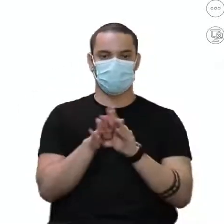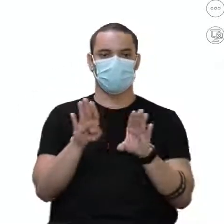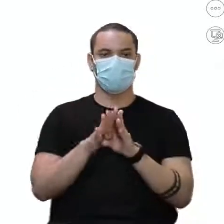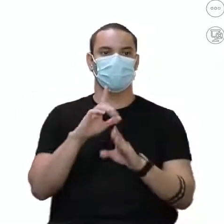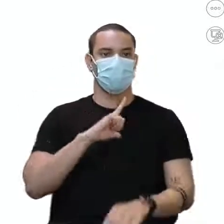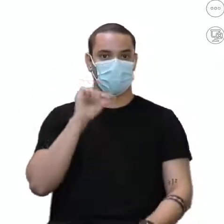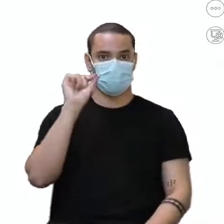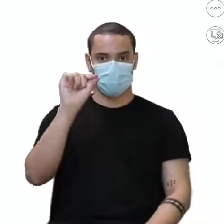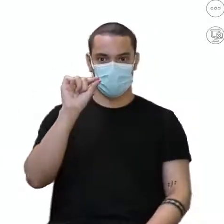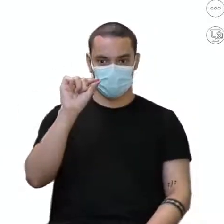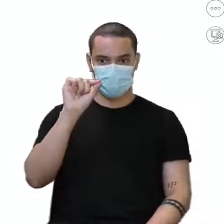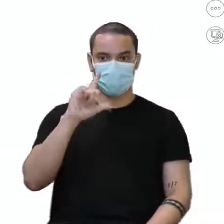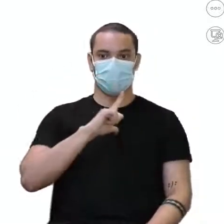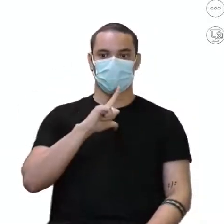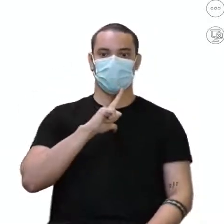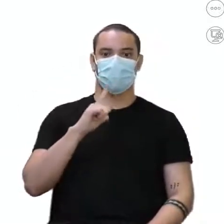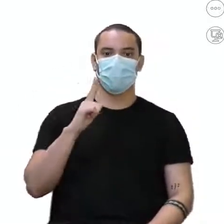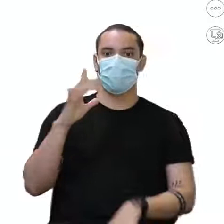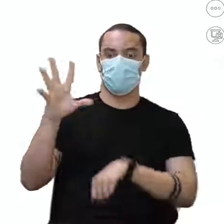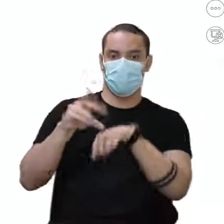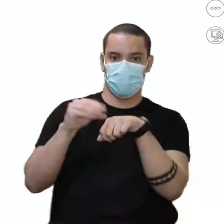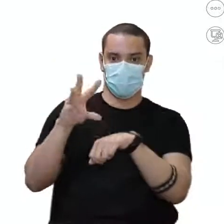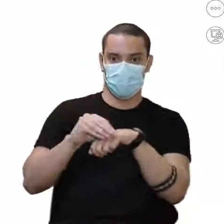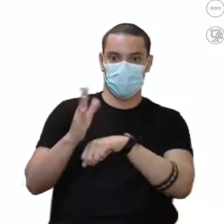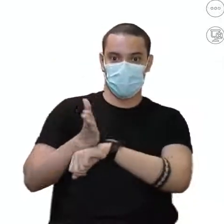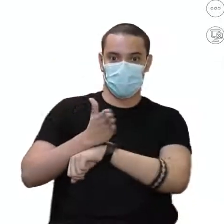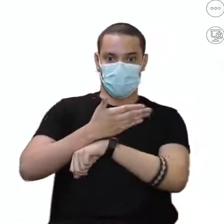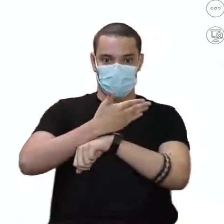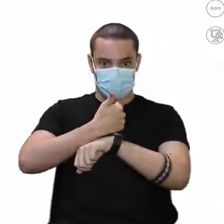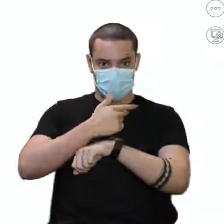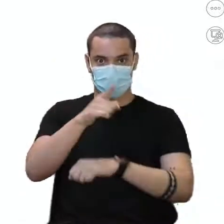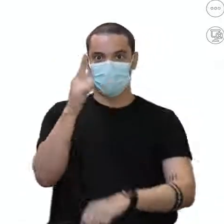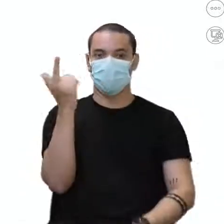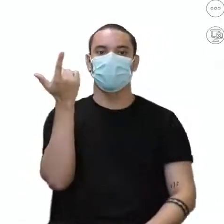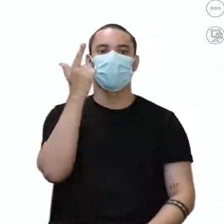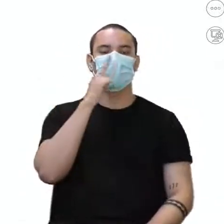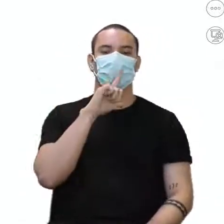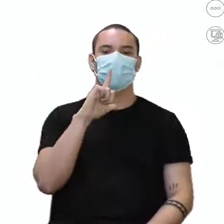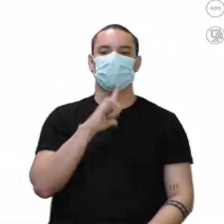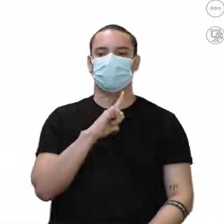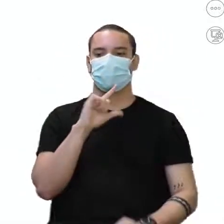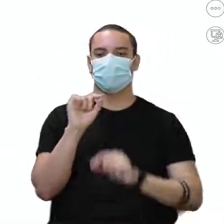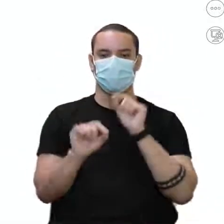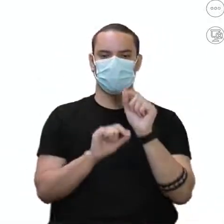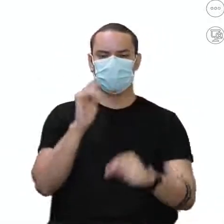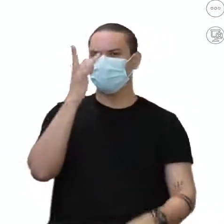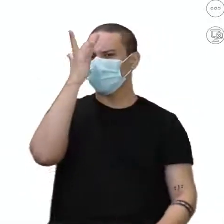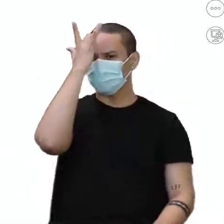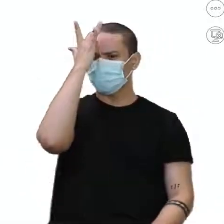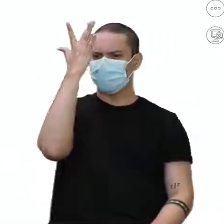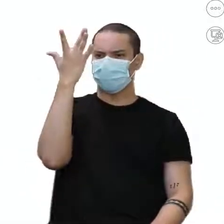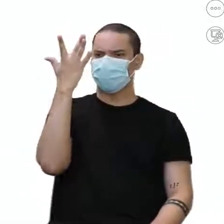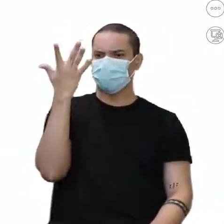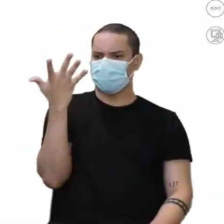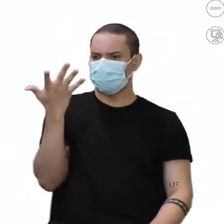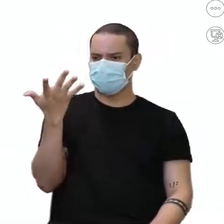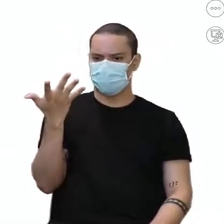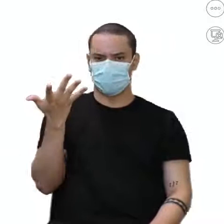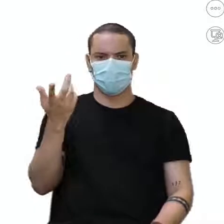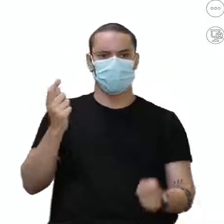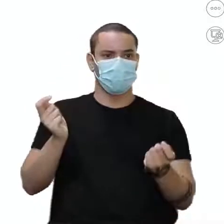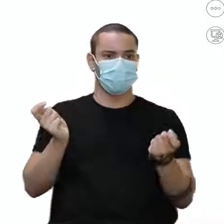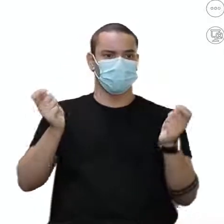tem esse conhecimento prévio, você consegue ter uma facilidade para